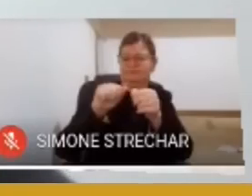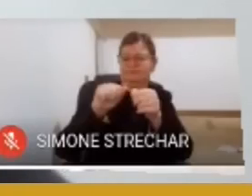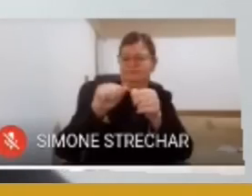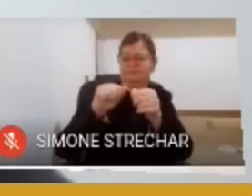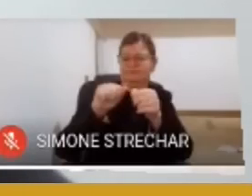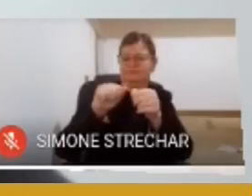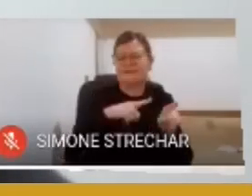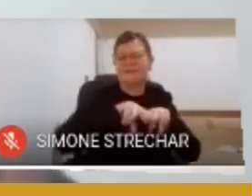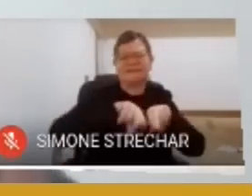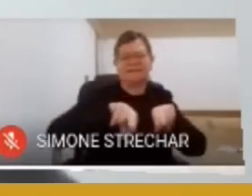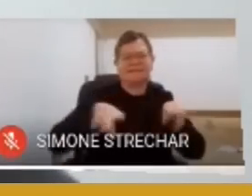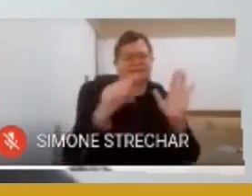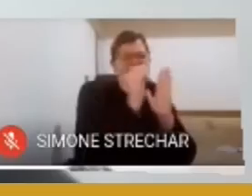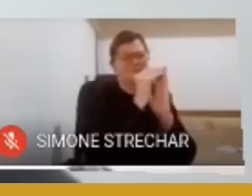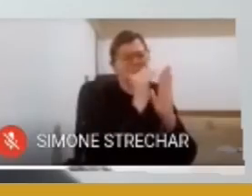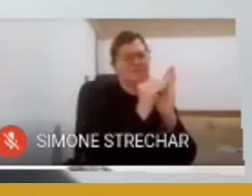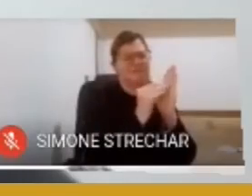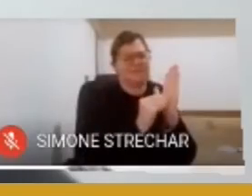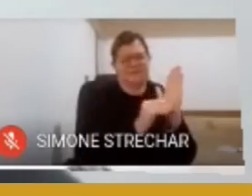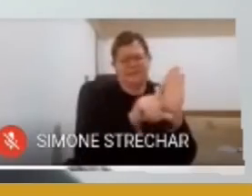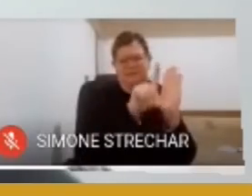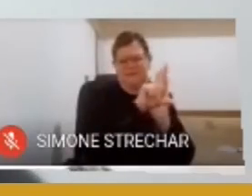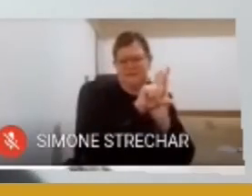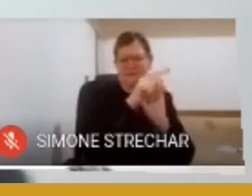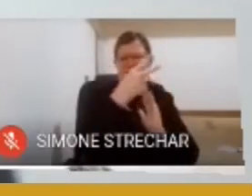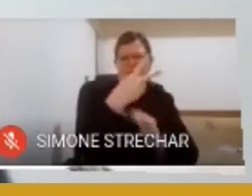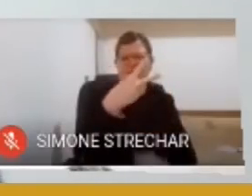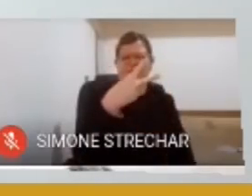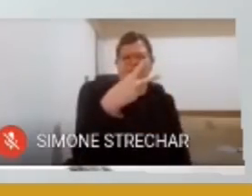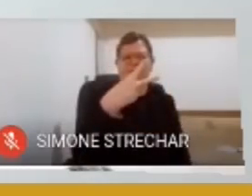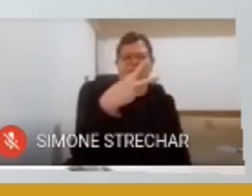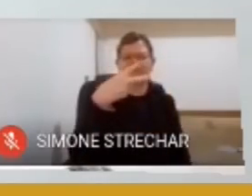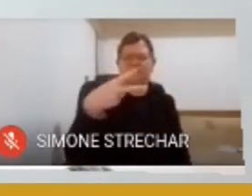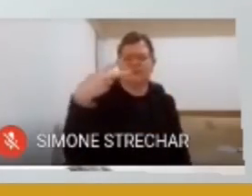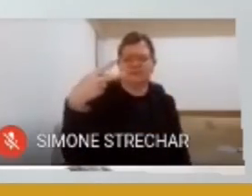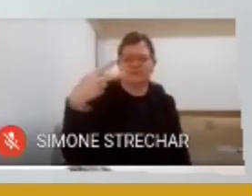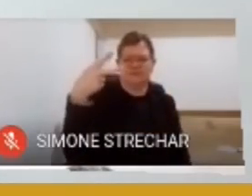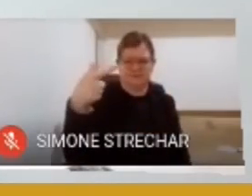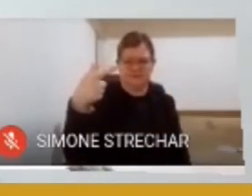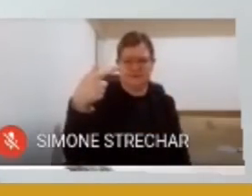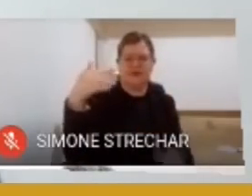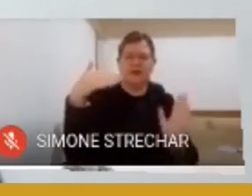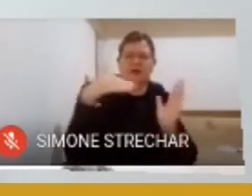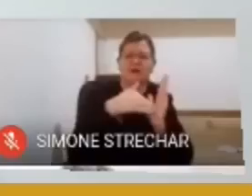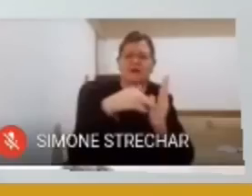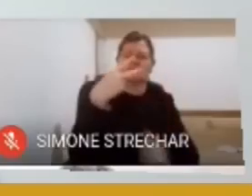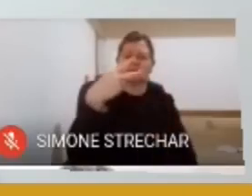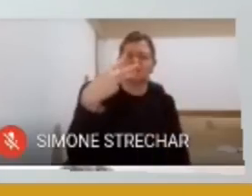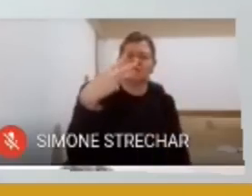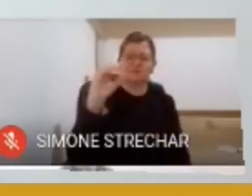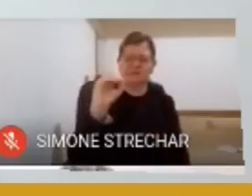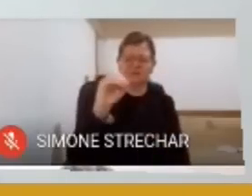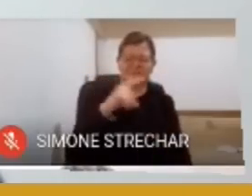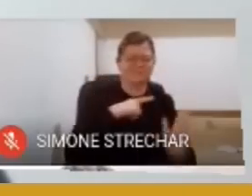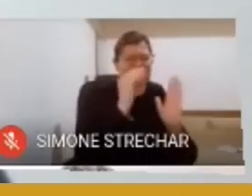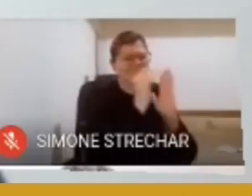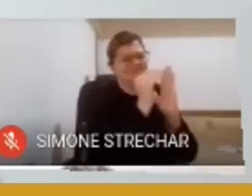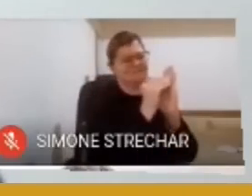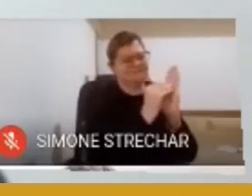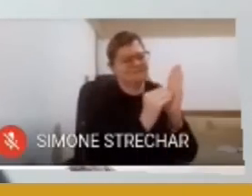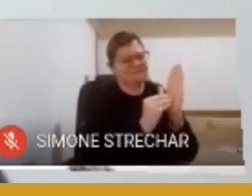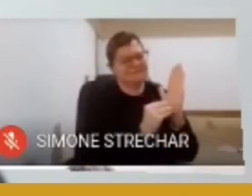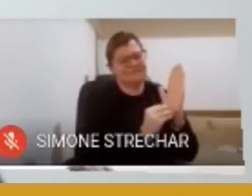227, desculpa, até o 230, que vai trazer sobre esse crime de lenocínio, tá? E também tem um outro, só a